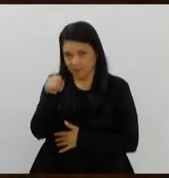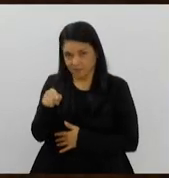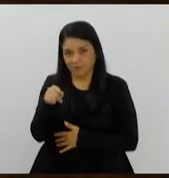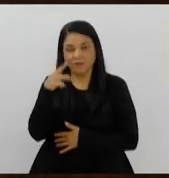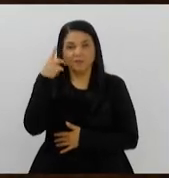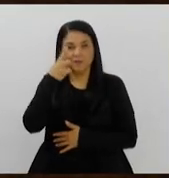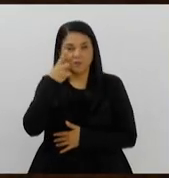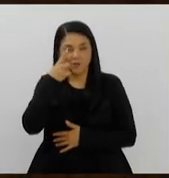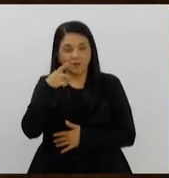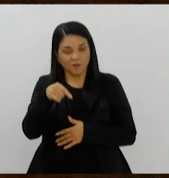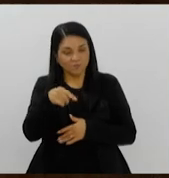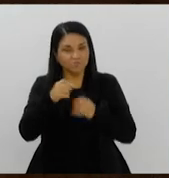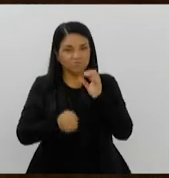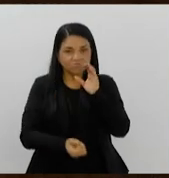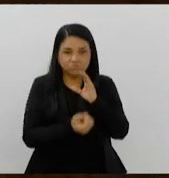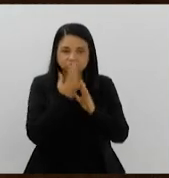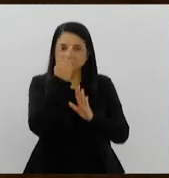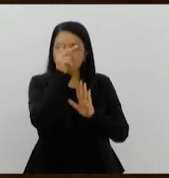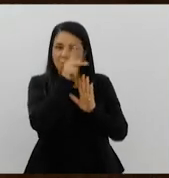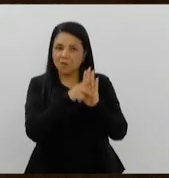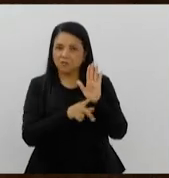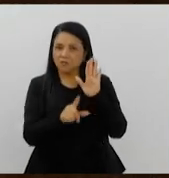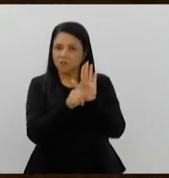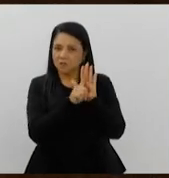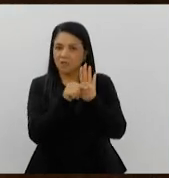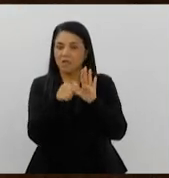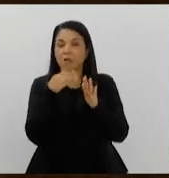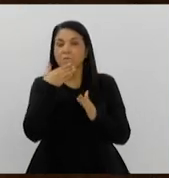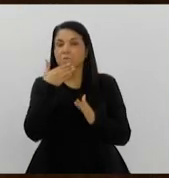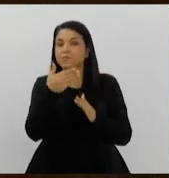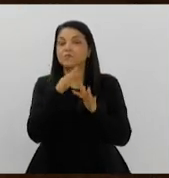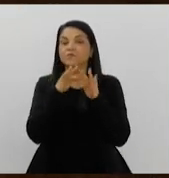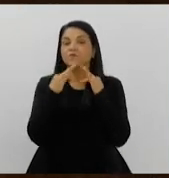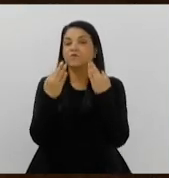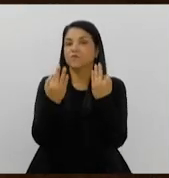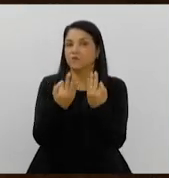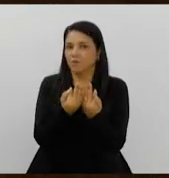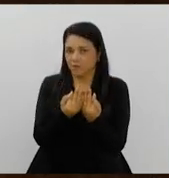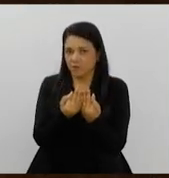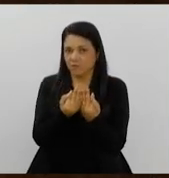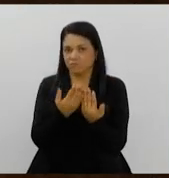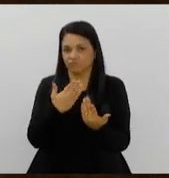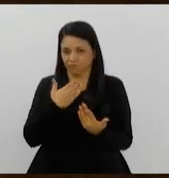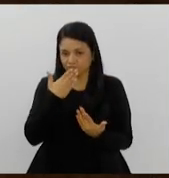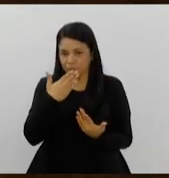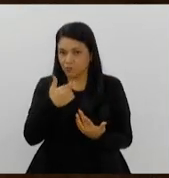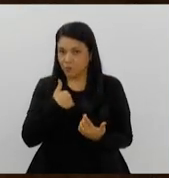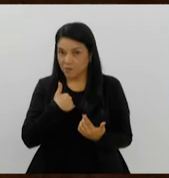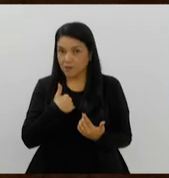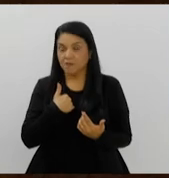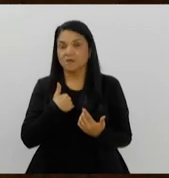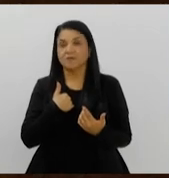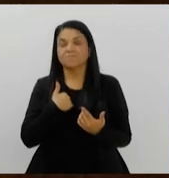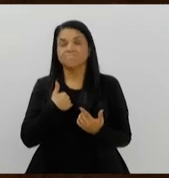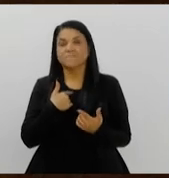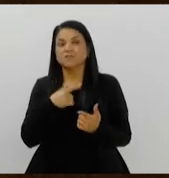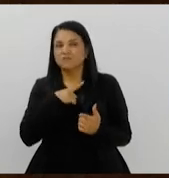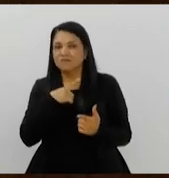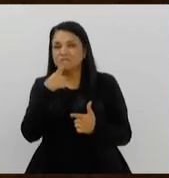projeto surgiu a pedido de famílias que tiveram sérios problemas em